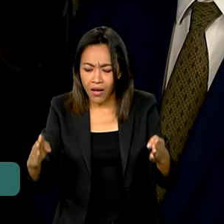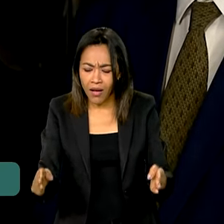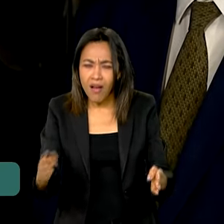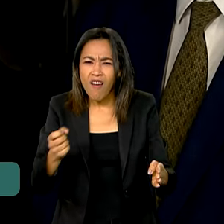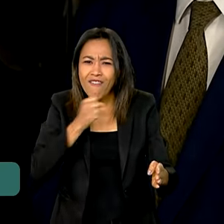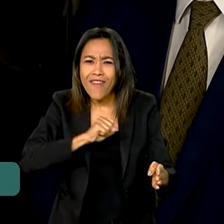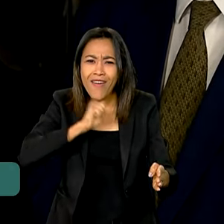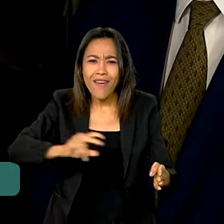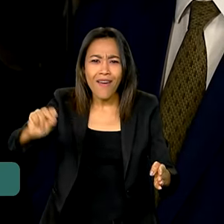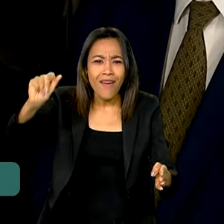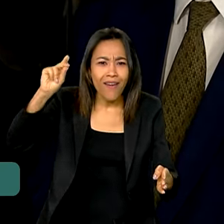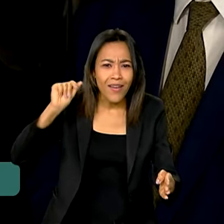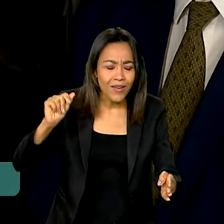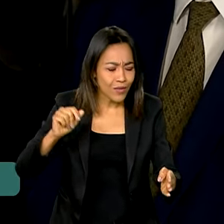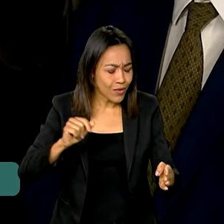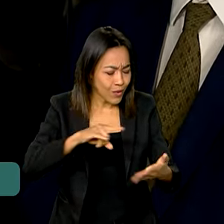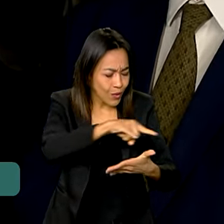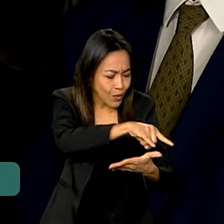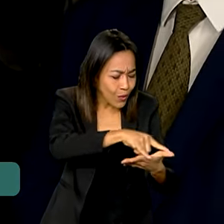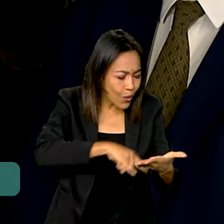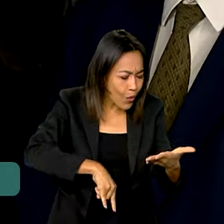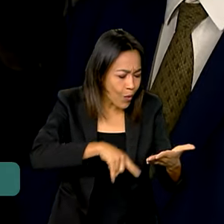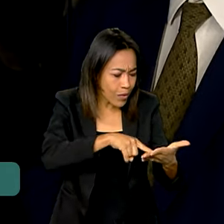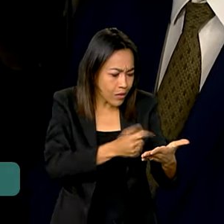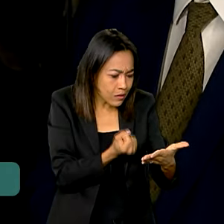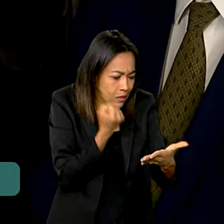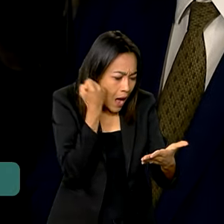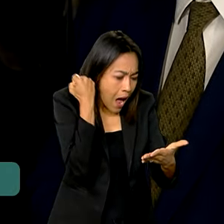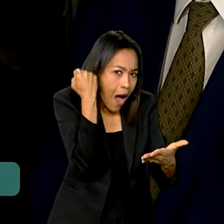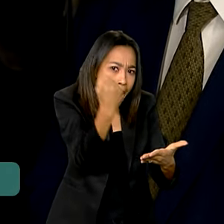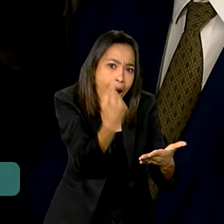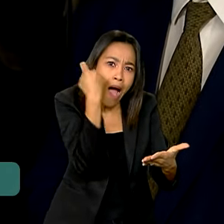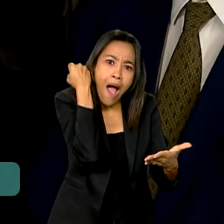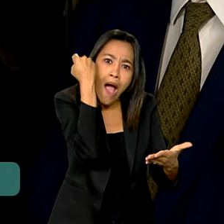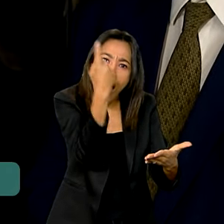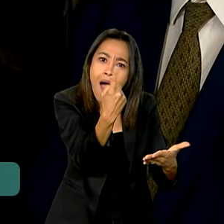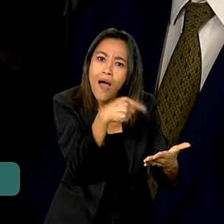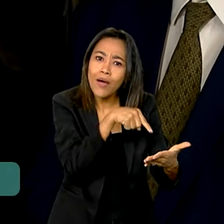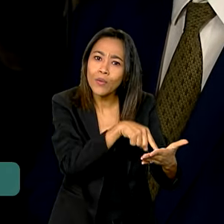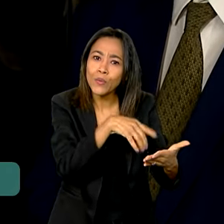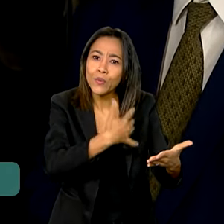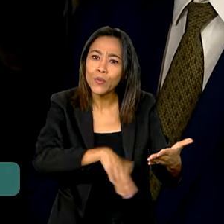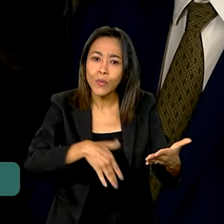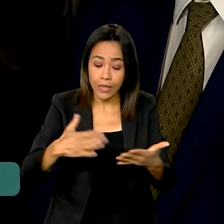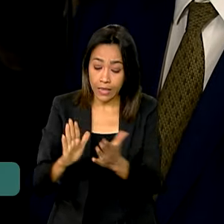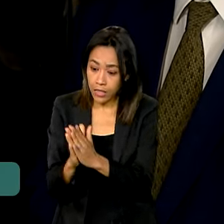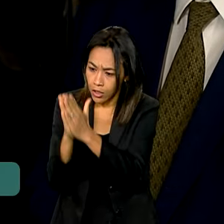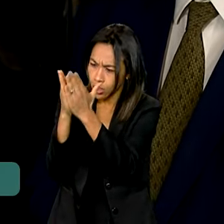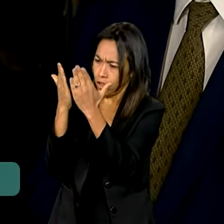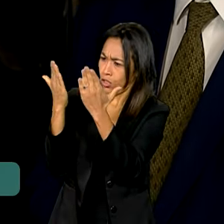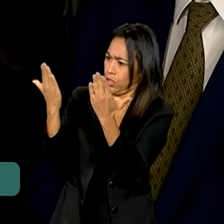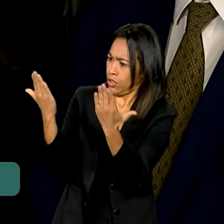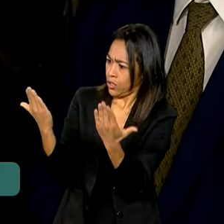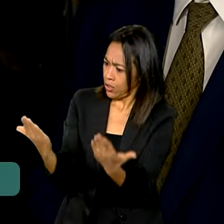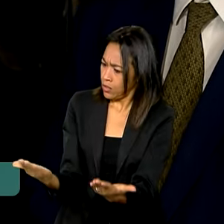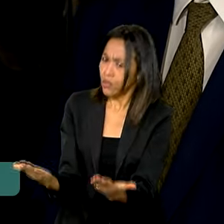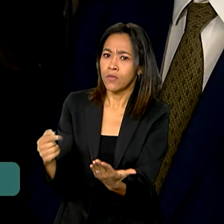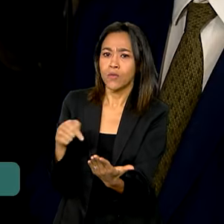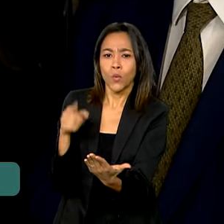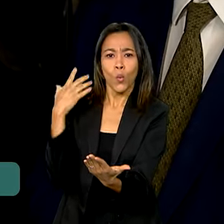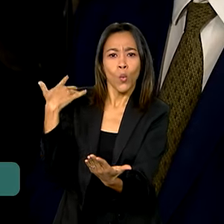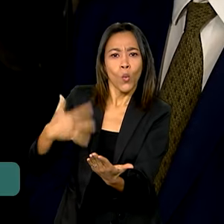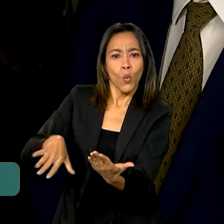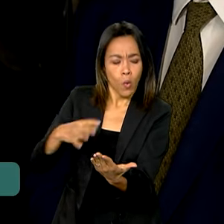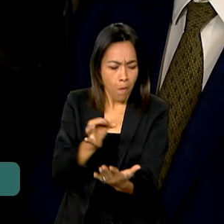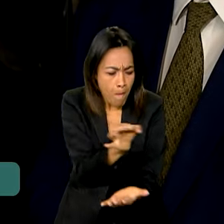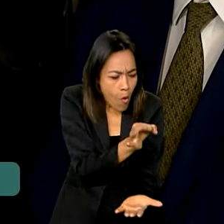antigos, com documentos raros, com livros mais do que seculares, com